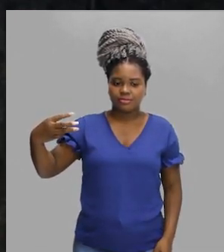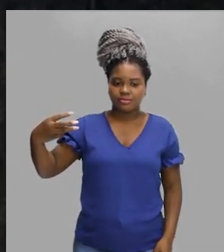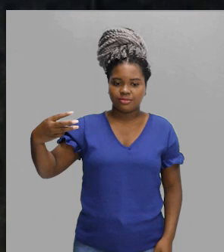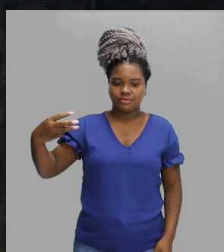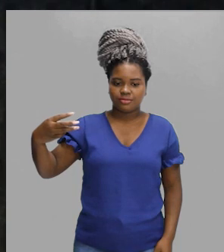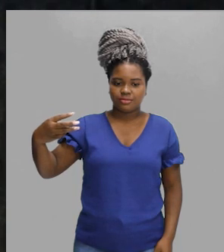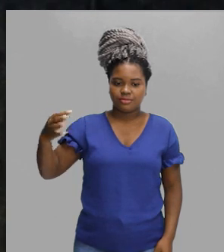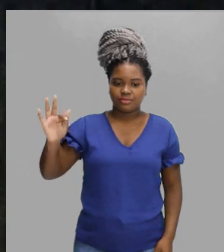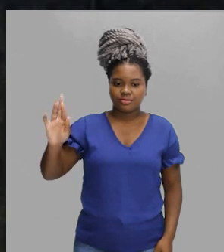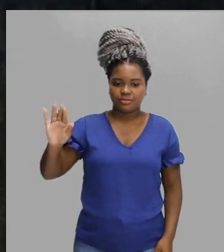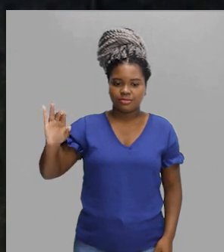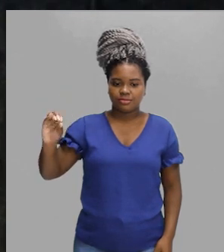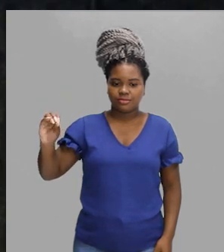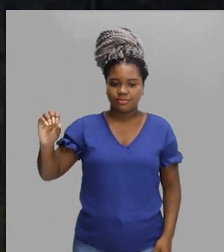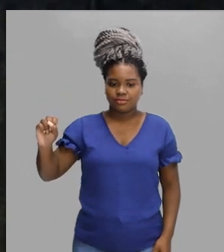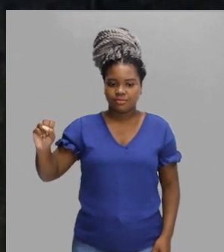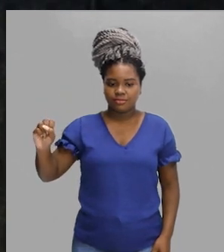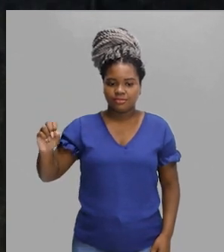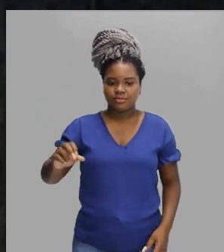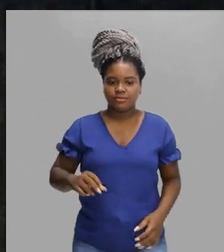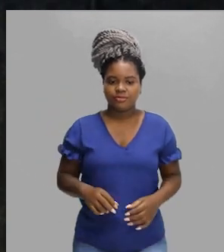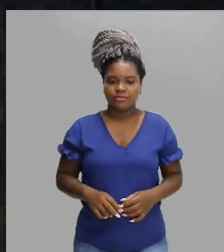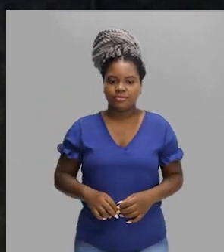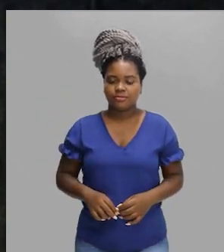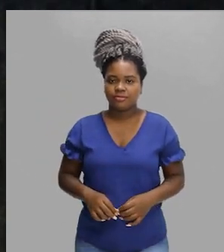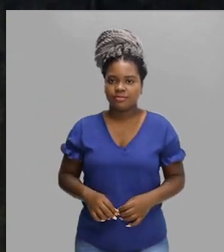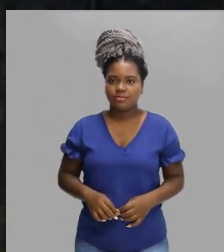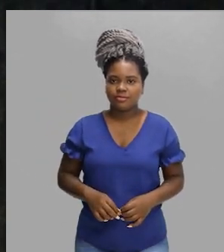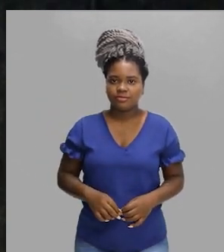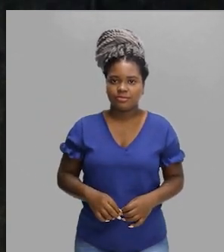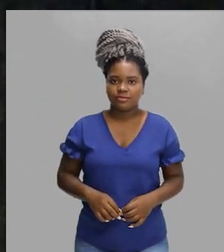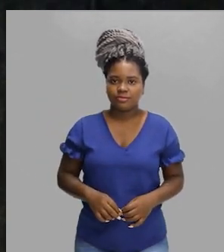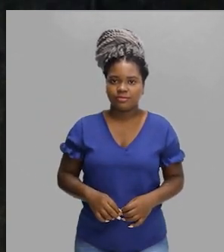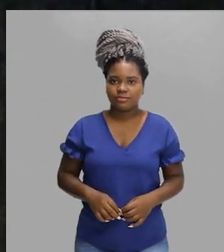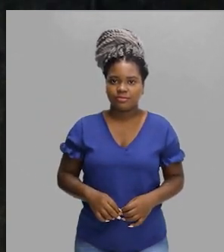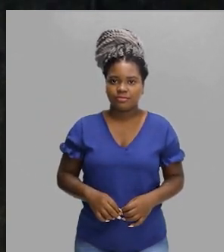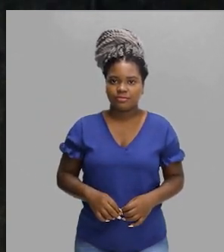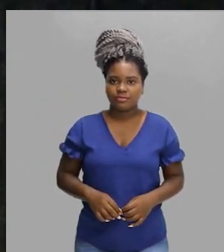frios? Ou os dois são iguais